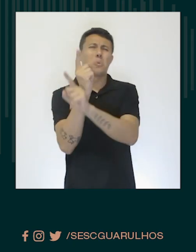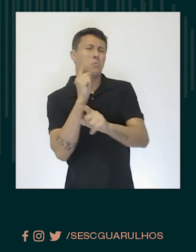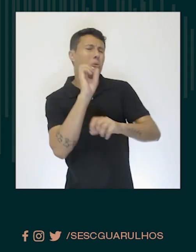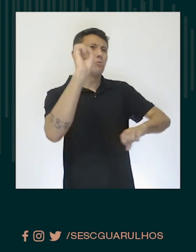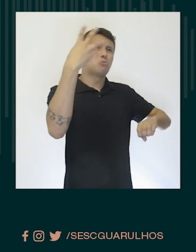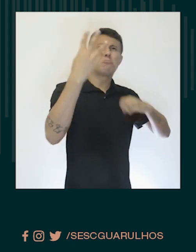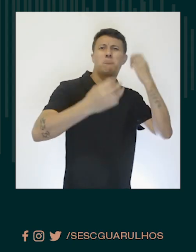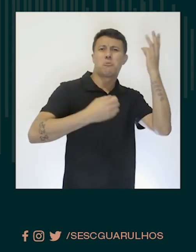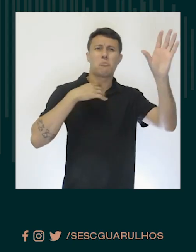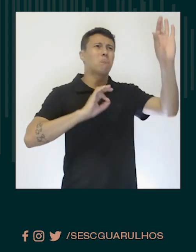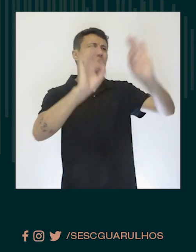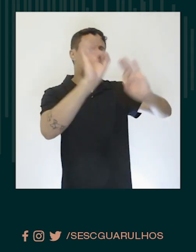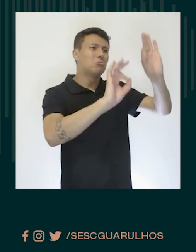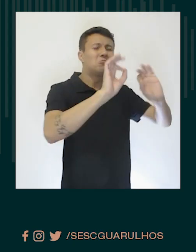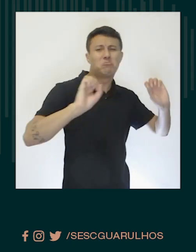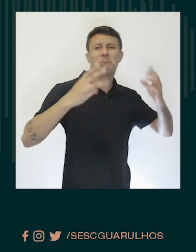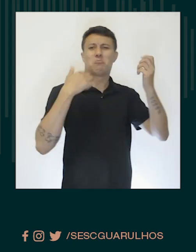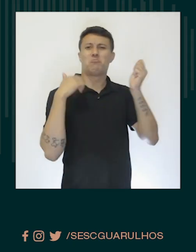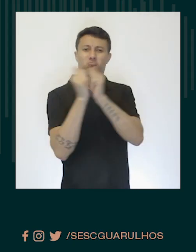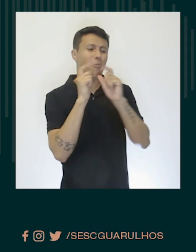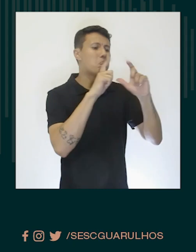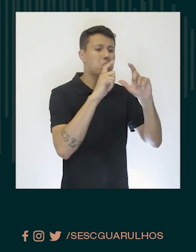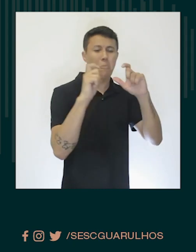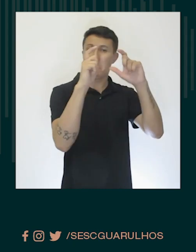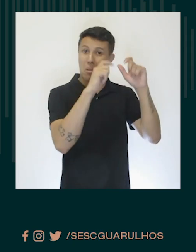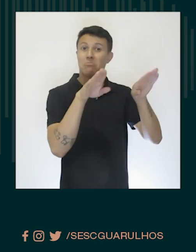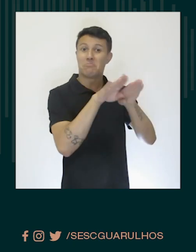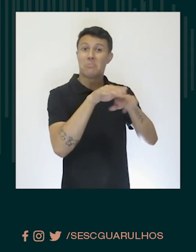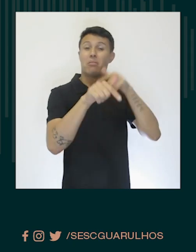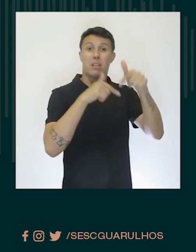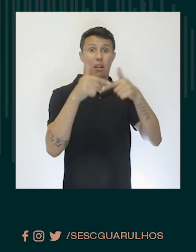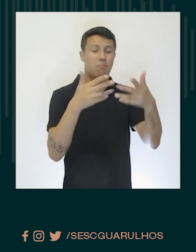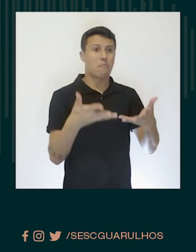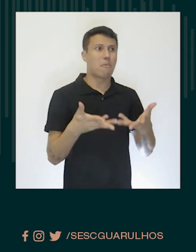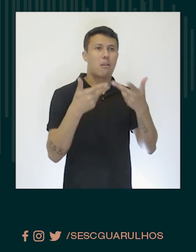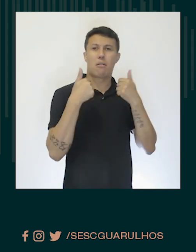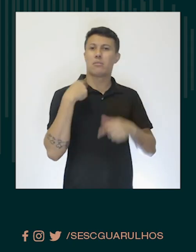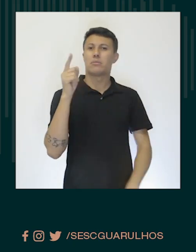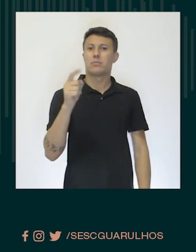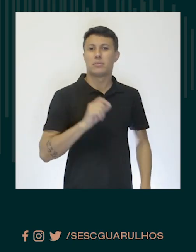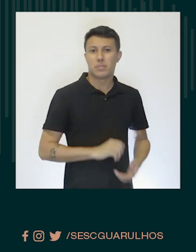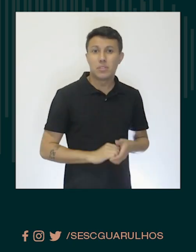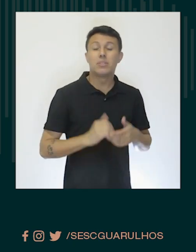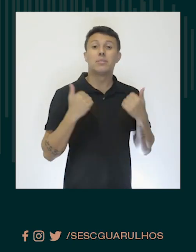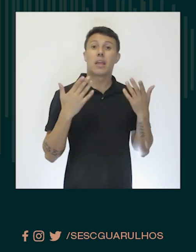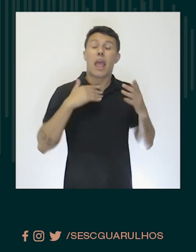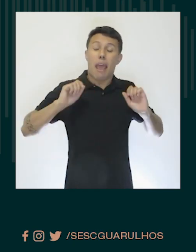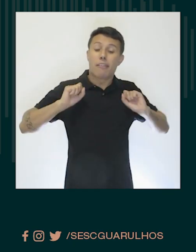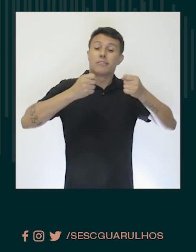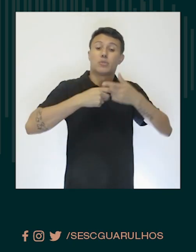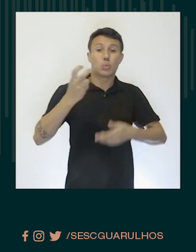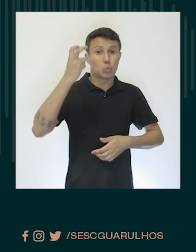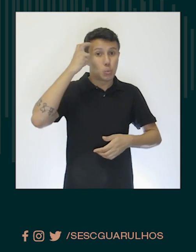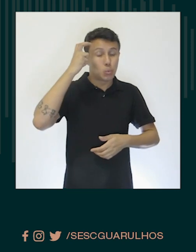eu produzindo show. E ela faz trabalho incrível, também já fez algumas coisas com Arrastão Cultural.